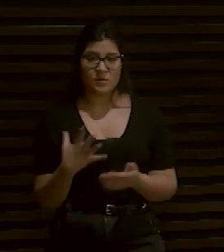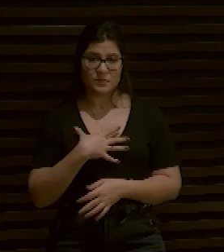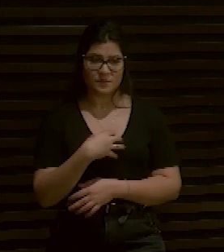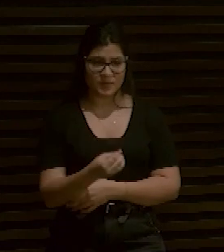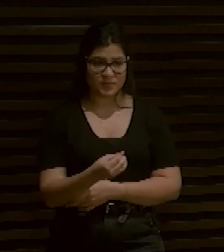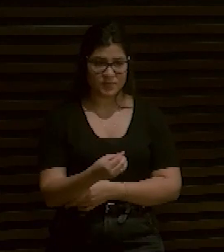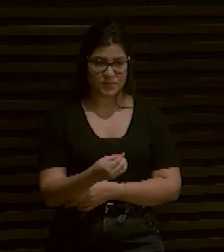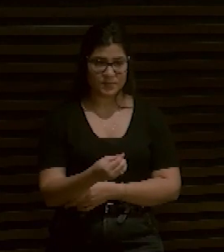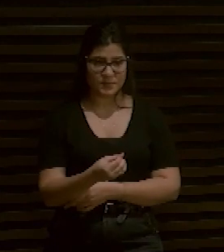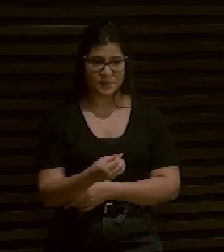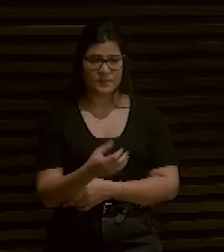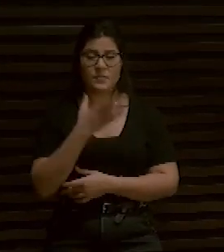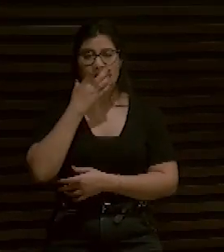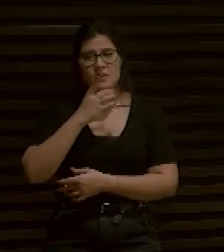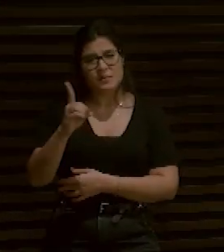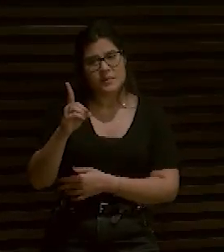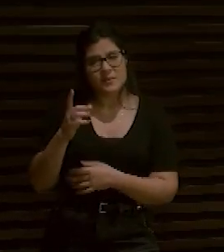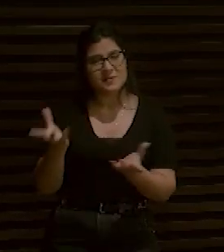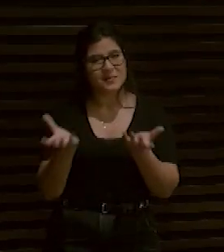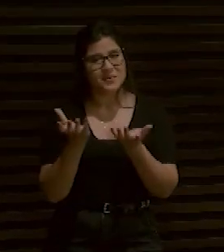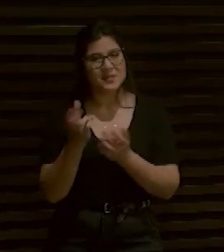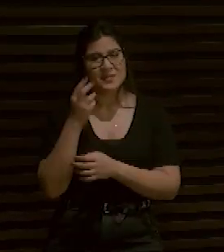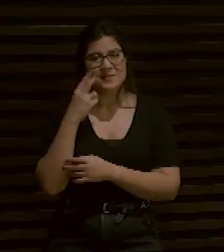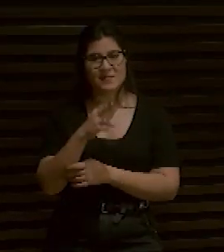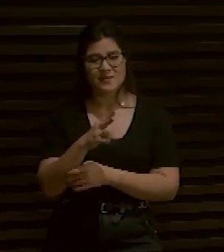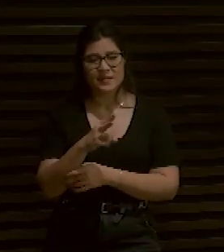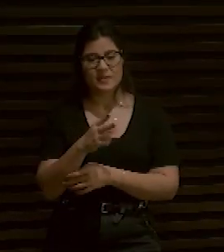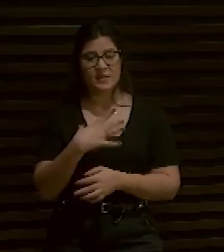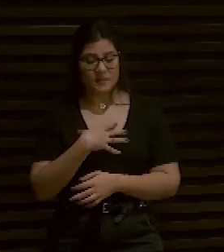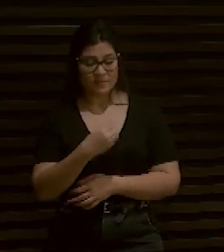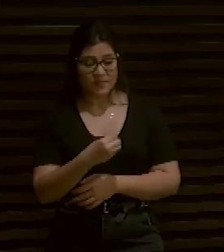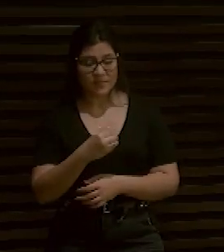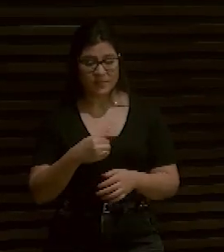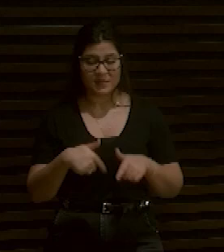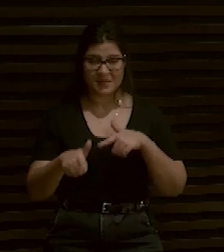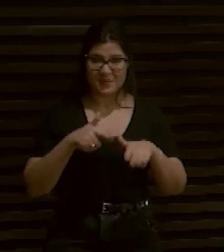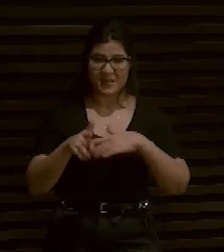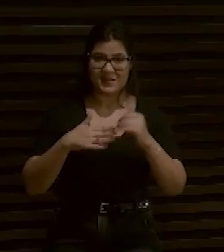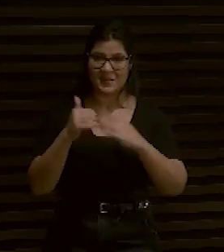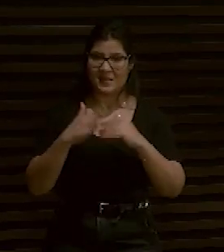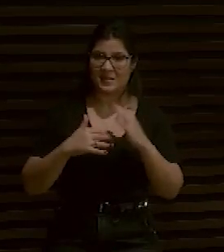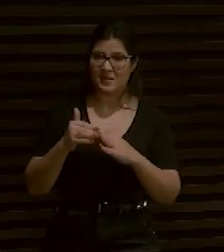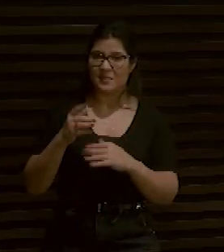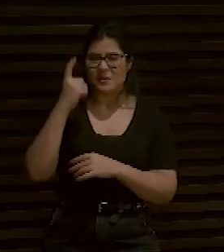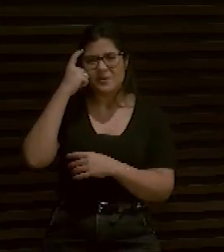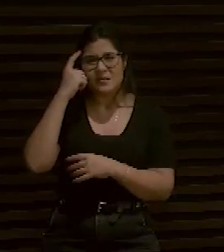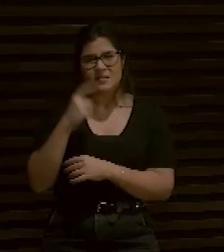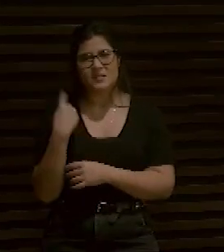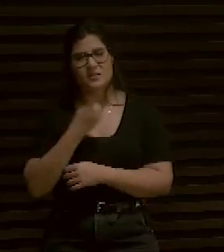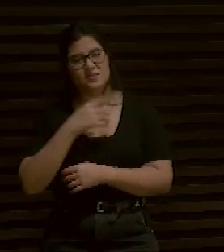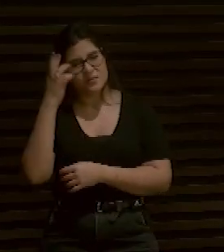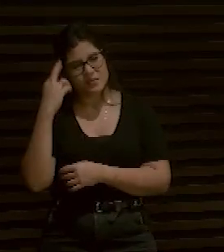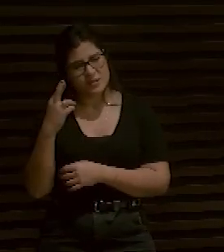filhos. Que pai que não quer ver o filho trabalhando na obra dele? Imagina o nosso Senhor. Se você quer ver o